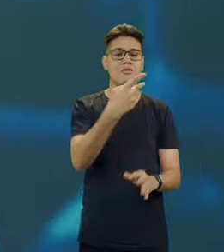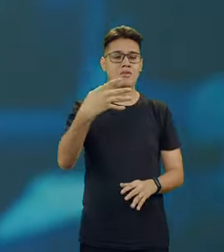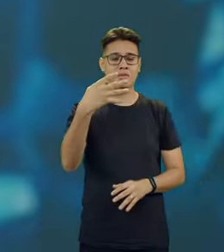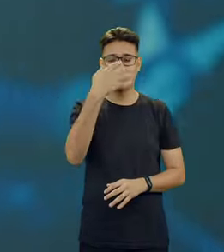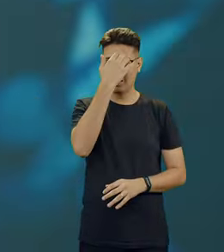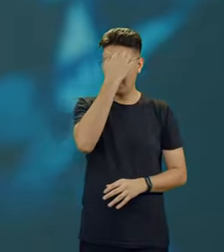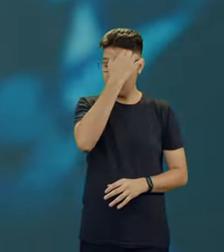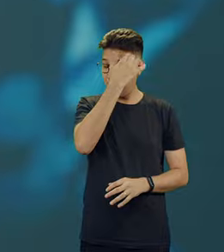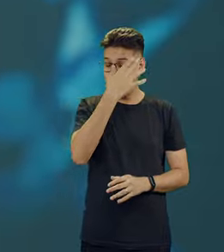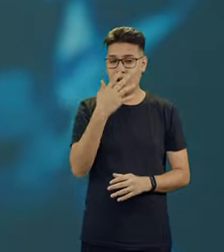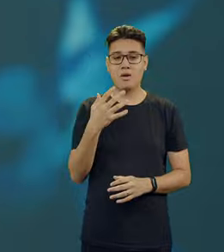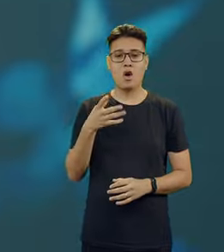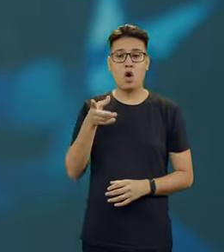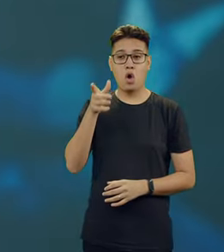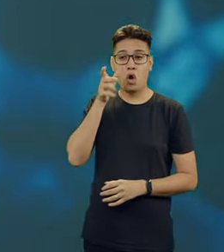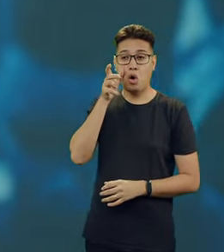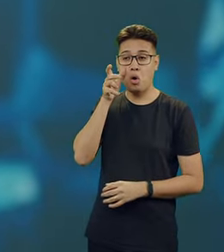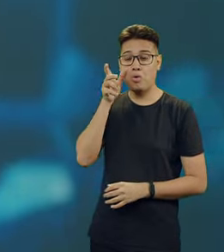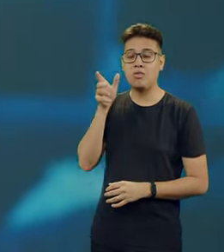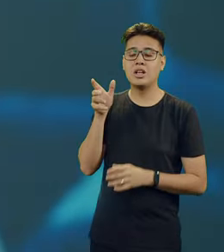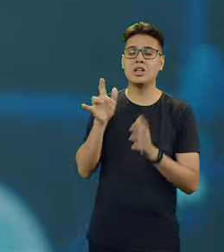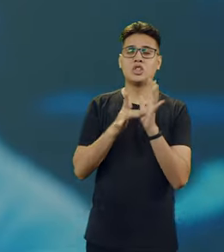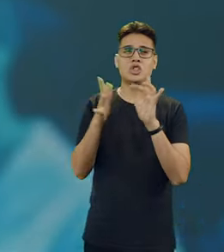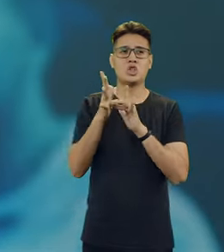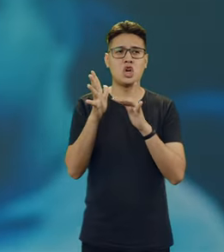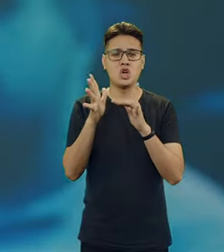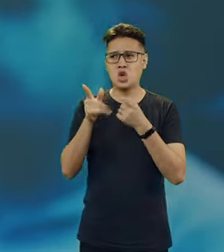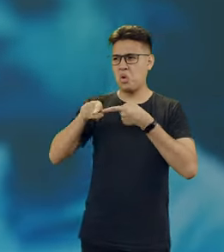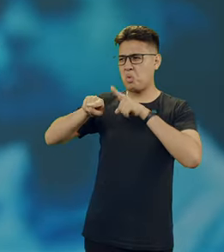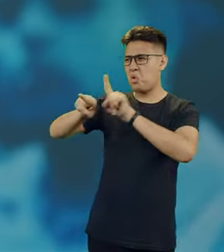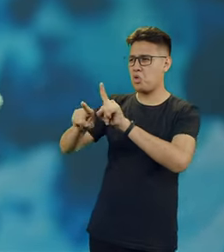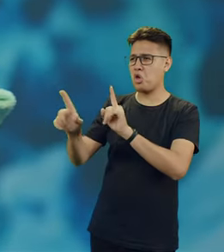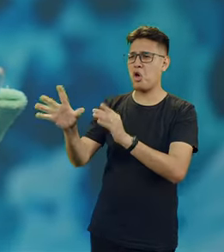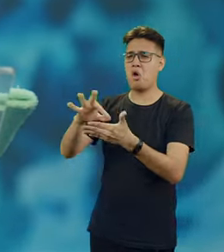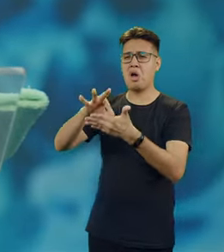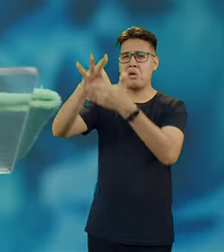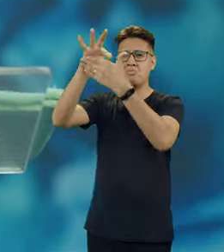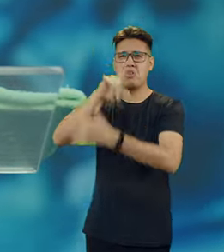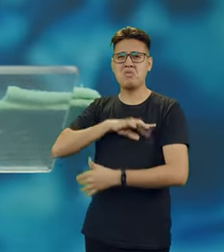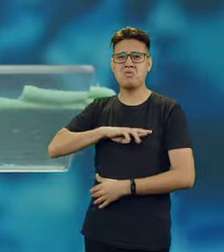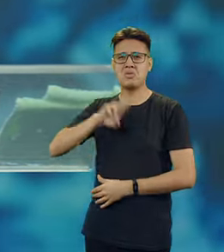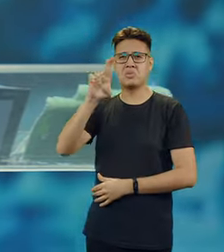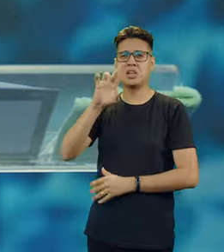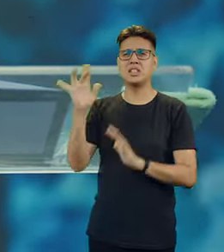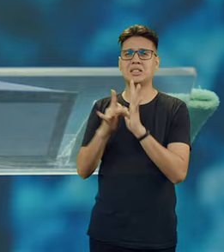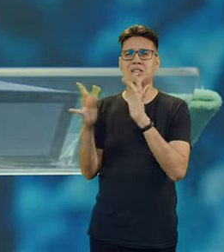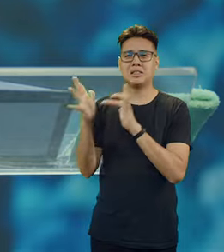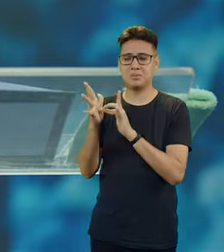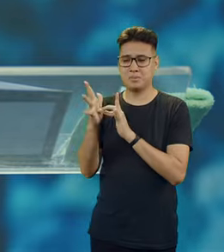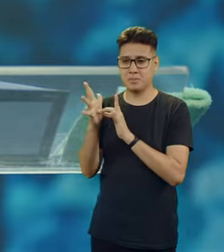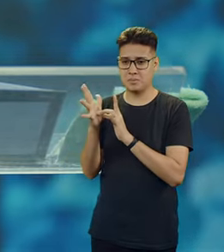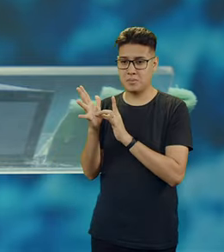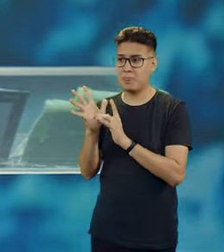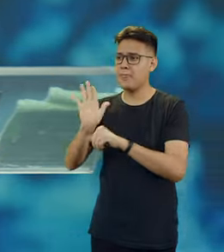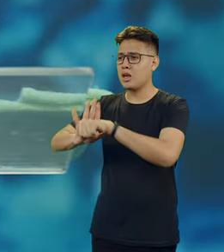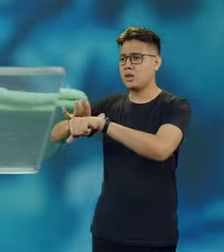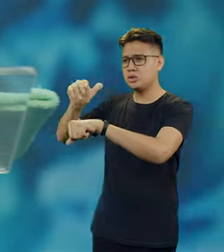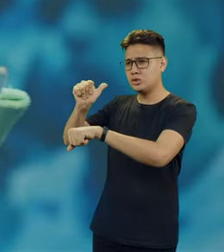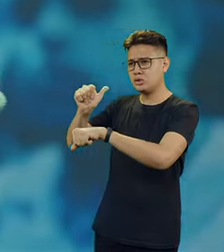confrontando esses líderes religiosos. Jesus os